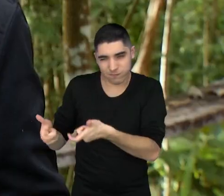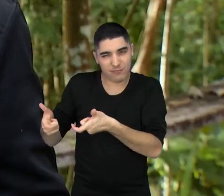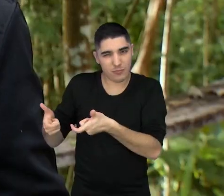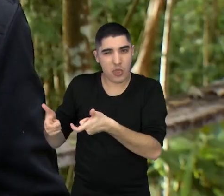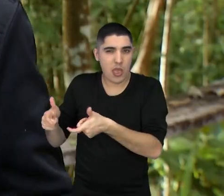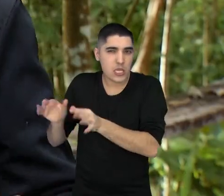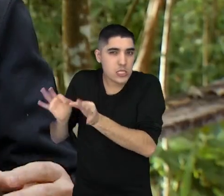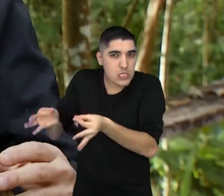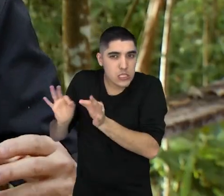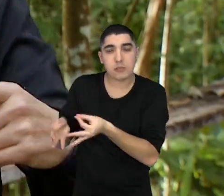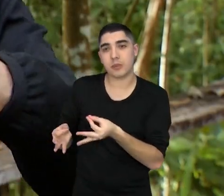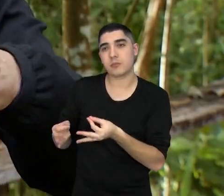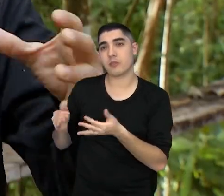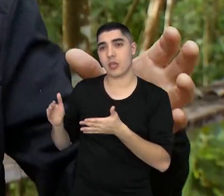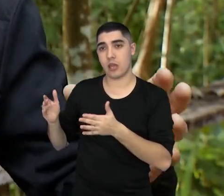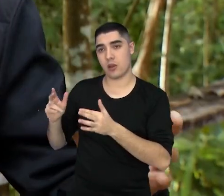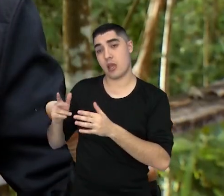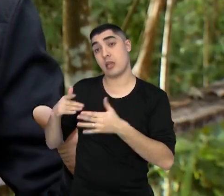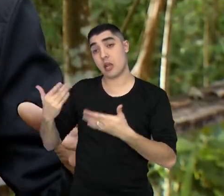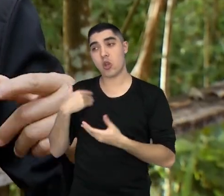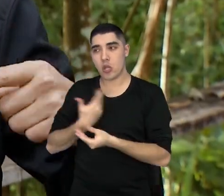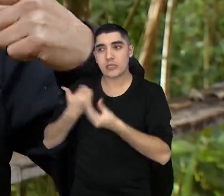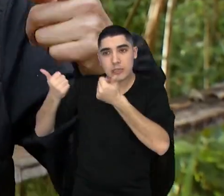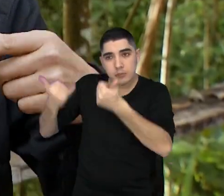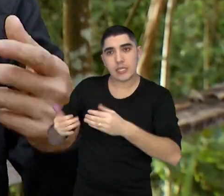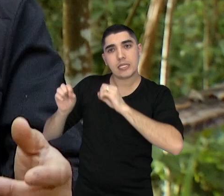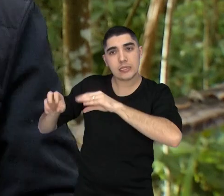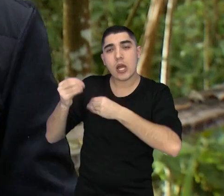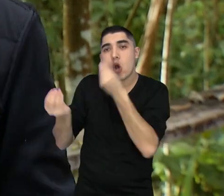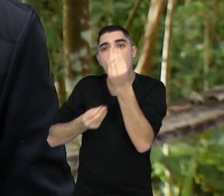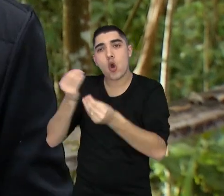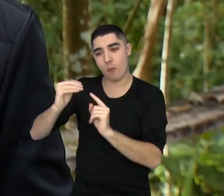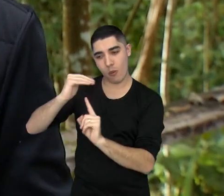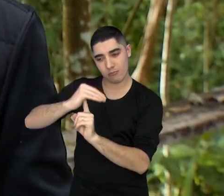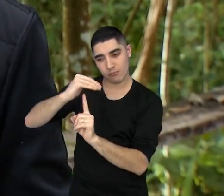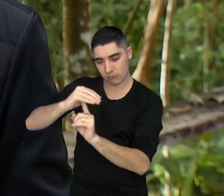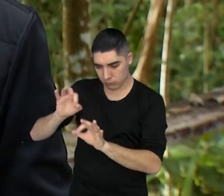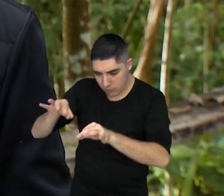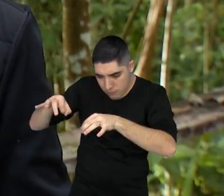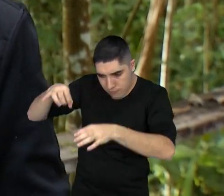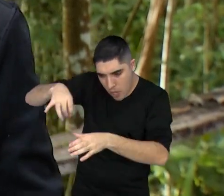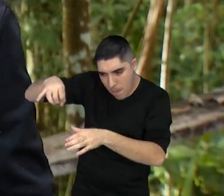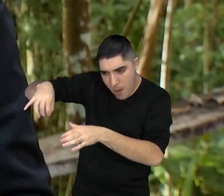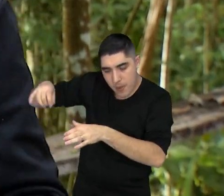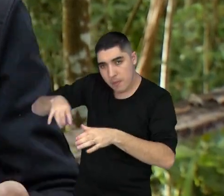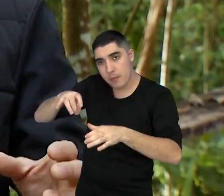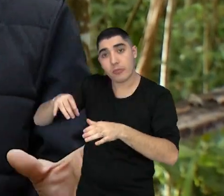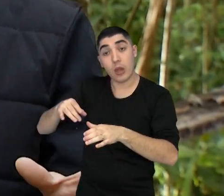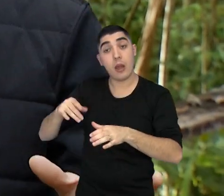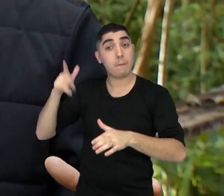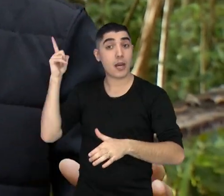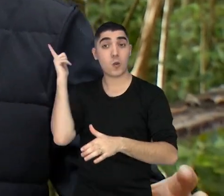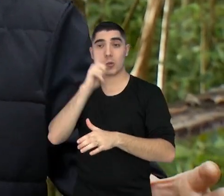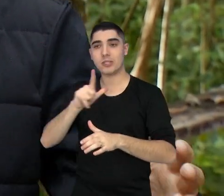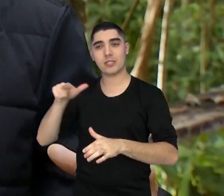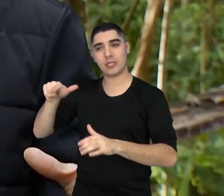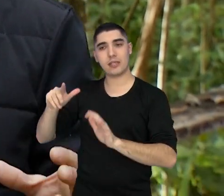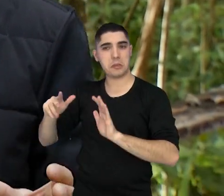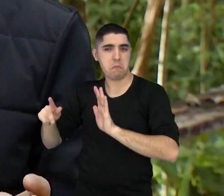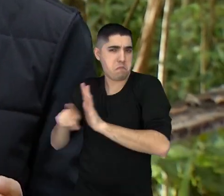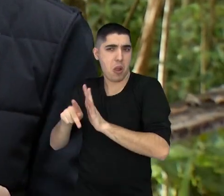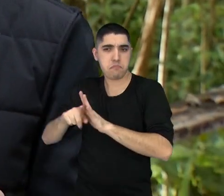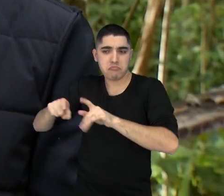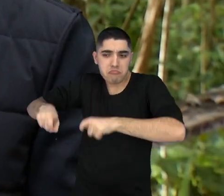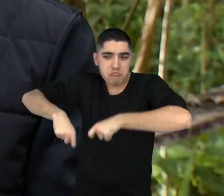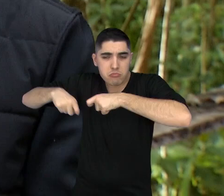cogumelos, né? de aproveitar, de você viabilizar uma propriedade rural pequena. Só que nós não trazemos